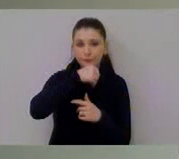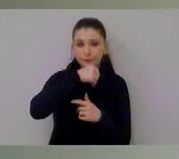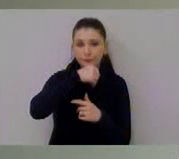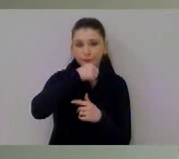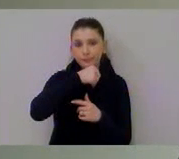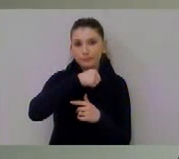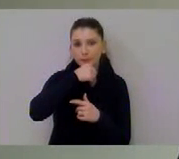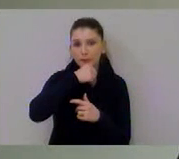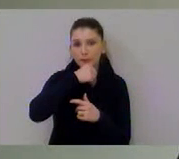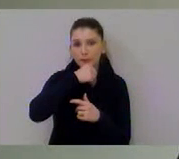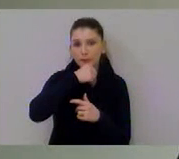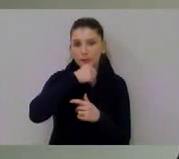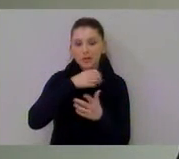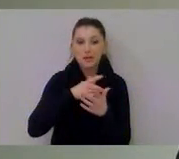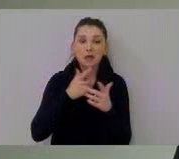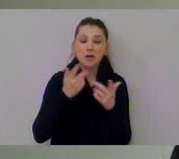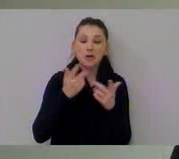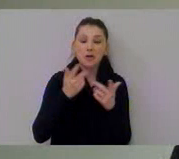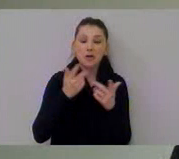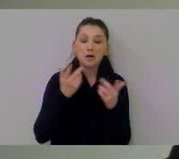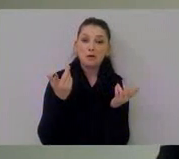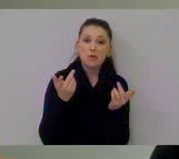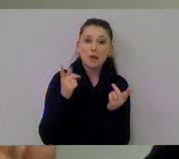céu aberto,